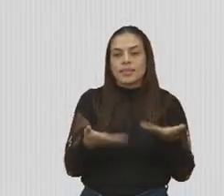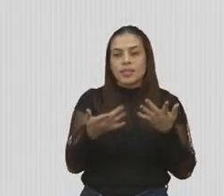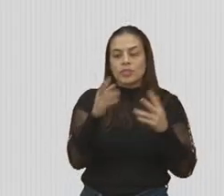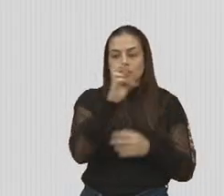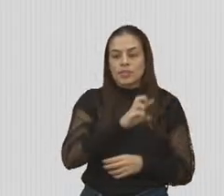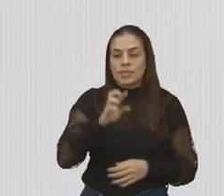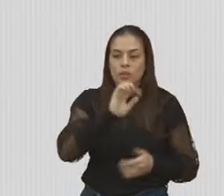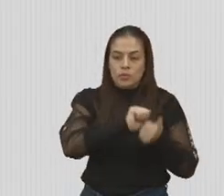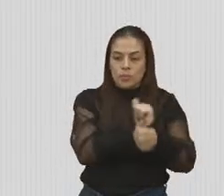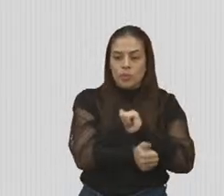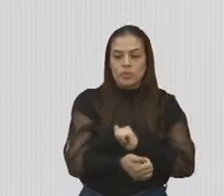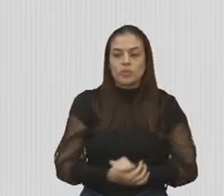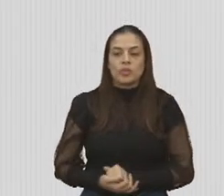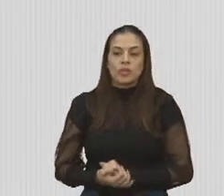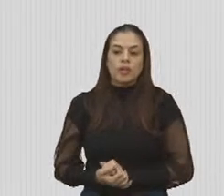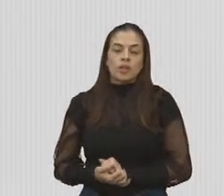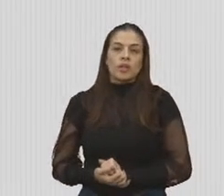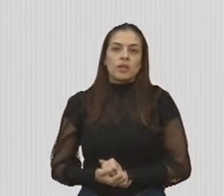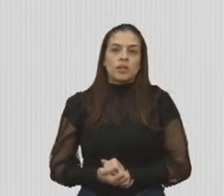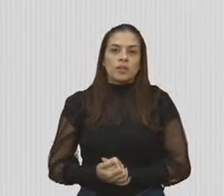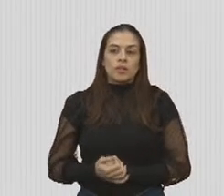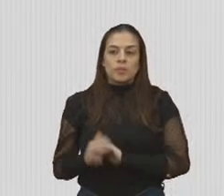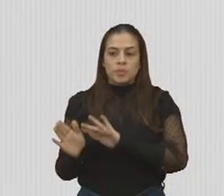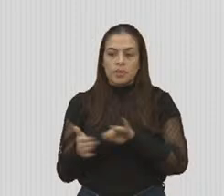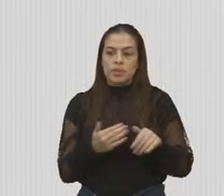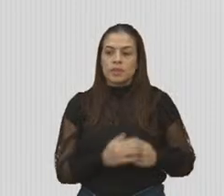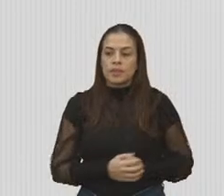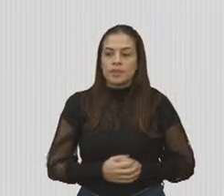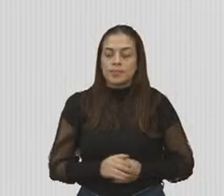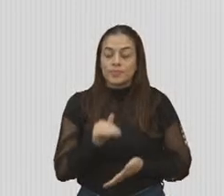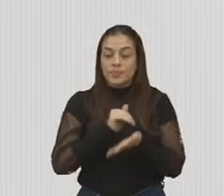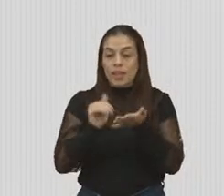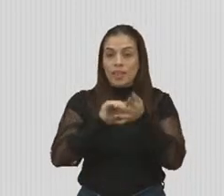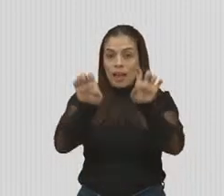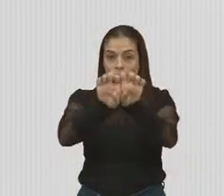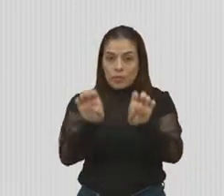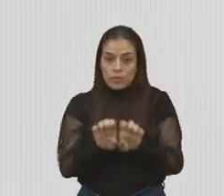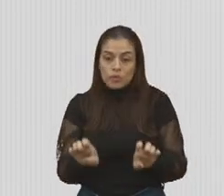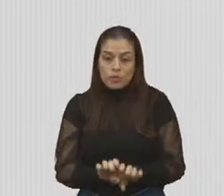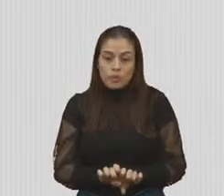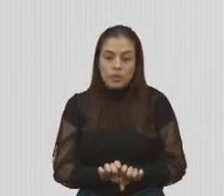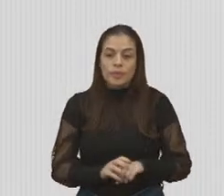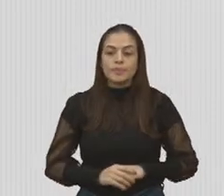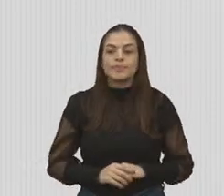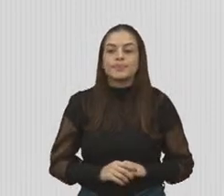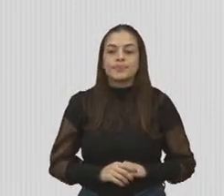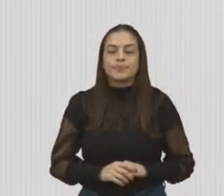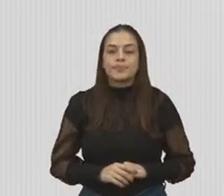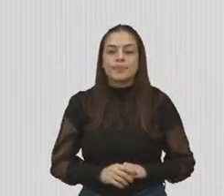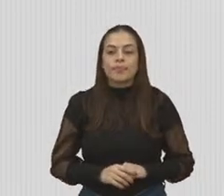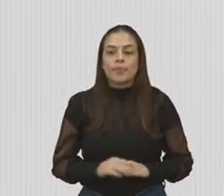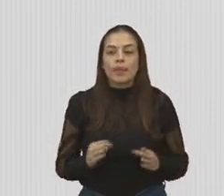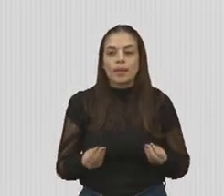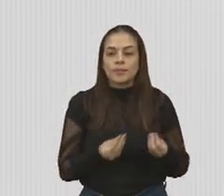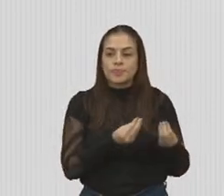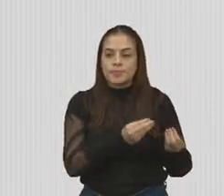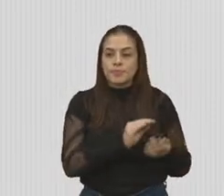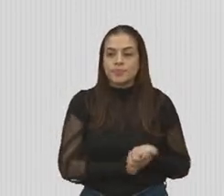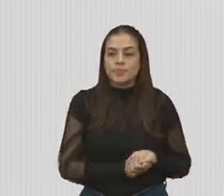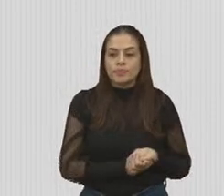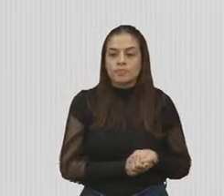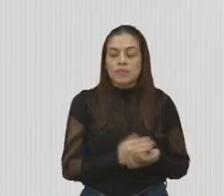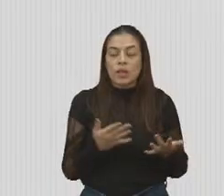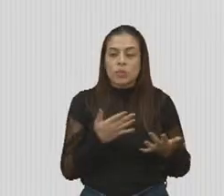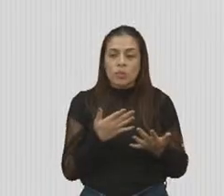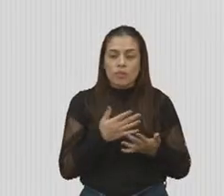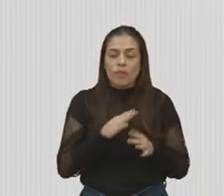Fiscal do Esporte. Pode passar. Secretaria de Infraestrutura. Aqui, a gente, no